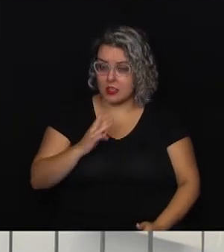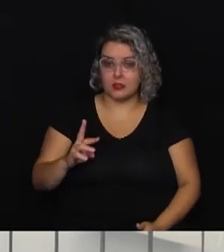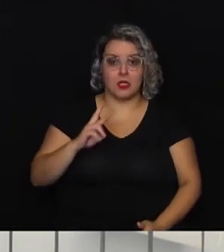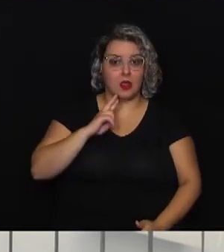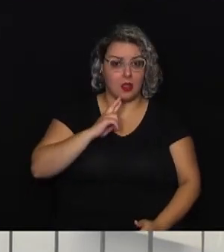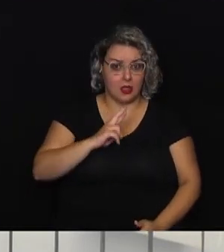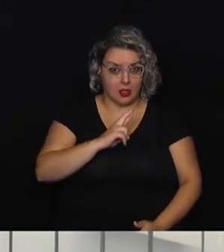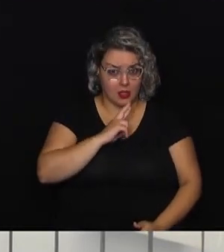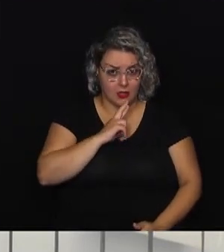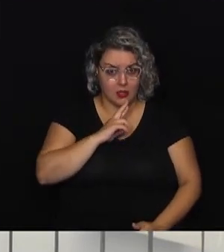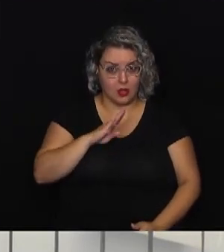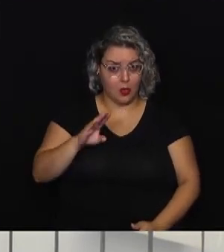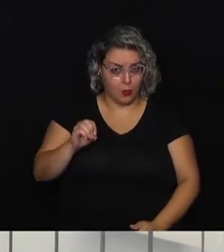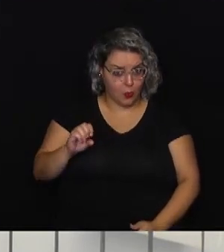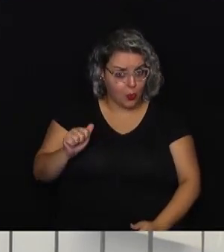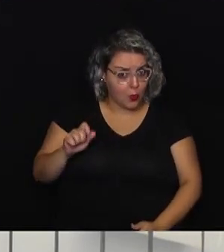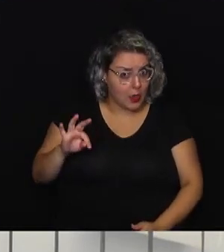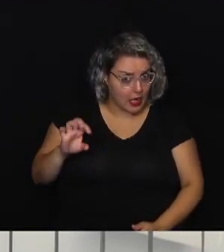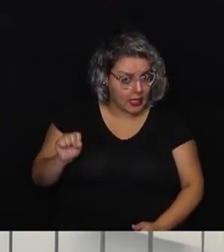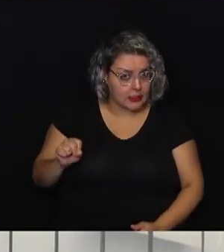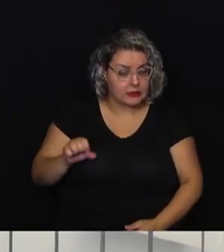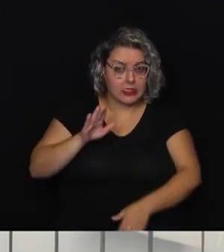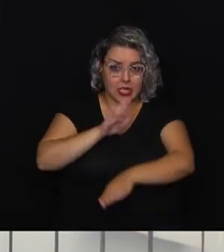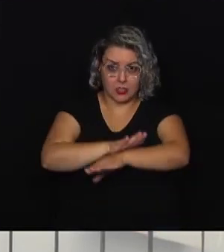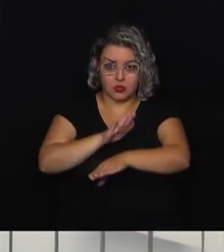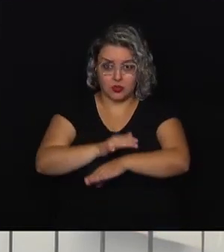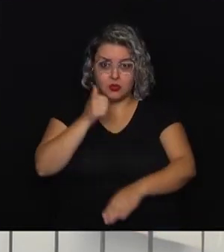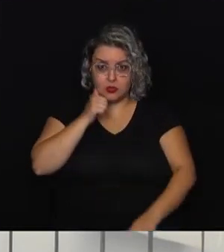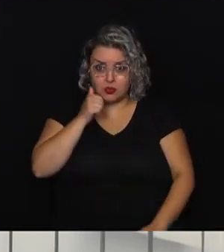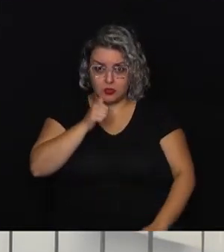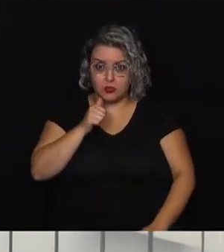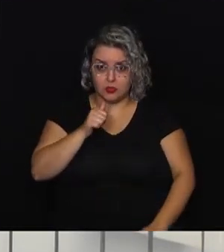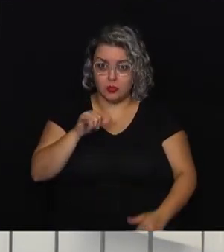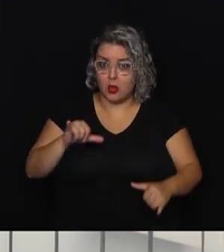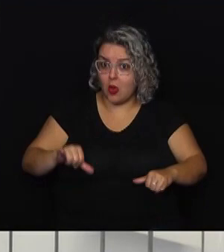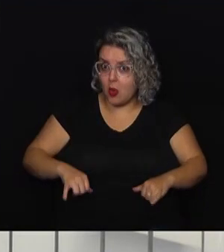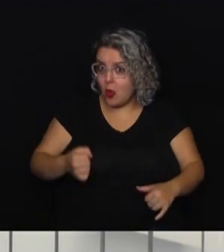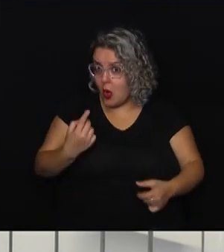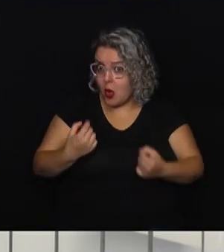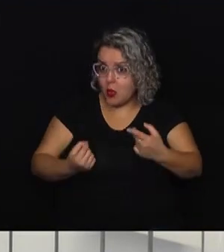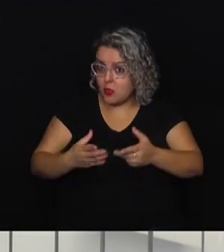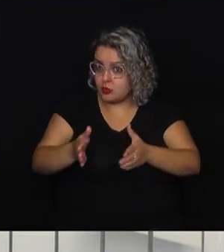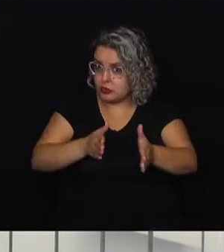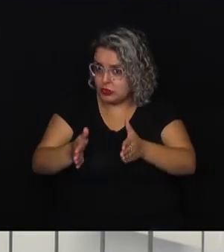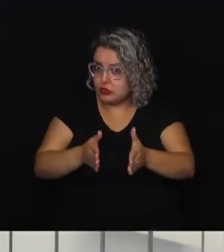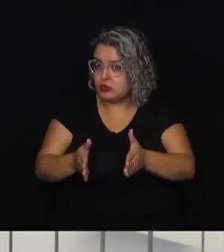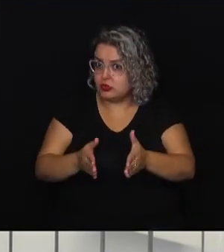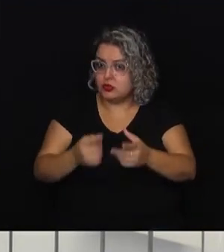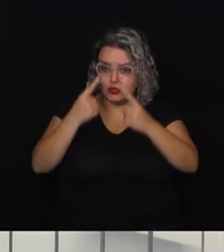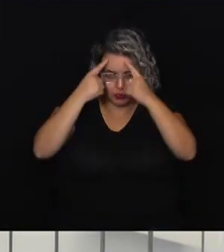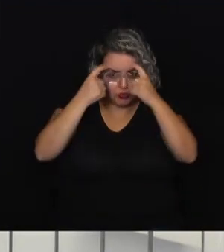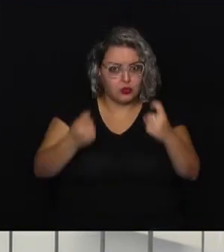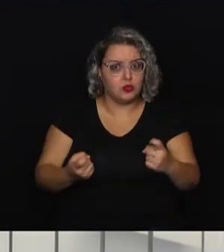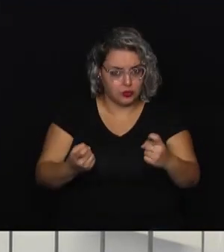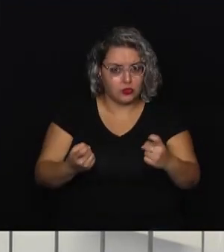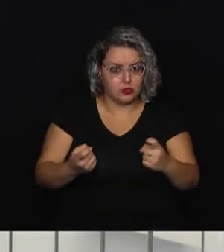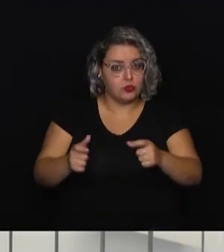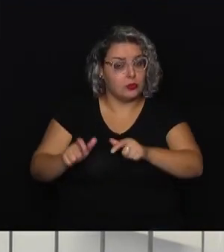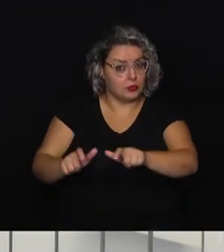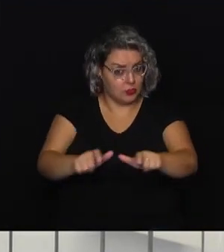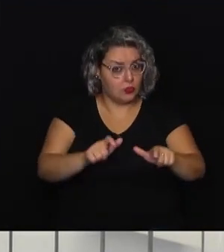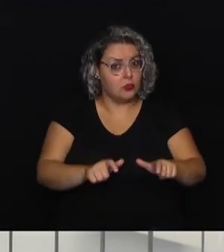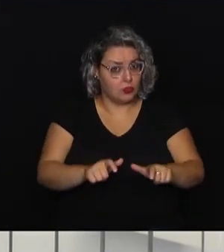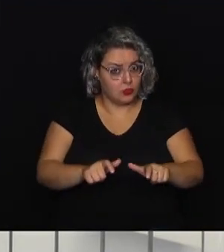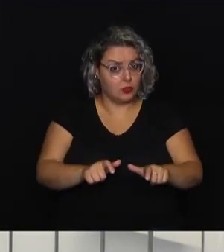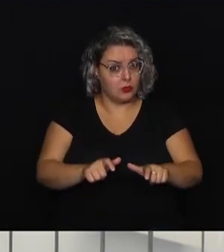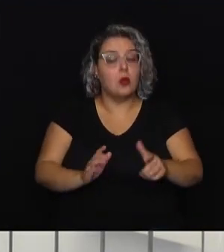restaurantes e boates a ajudar mulheres que estejam sofrendo alguma situação de violência nos locais